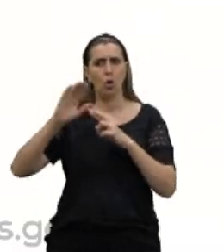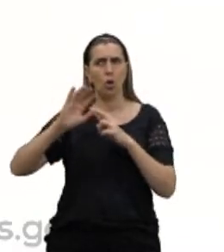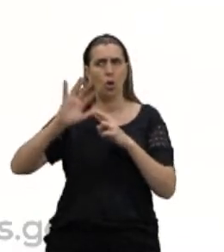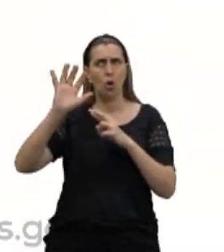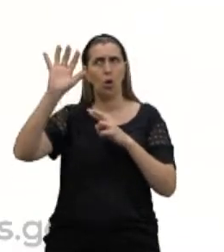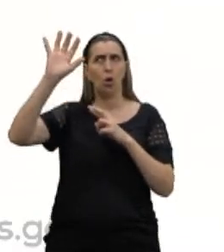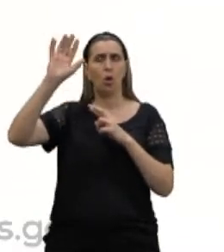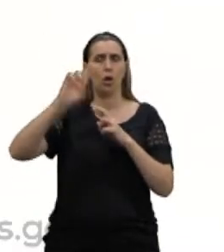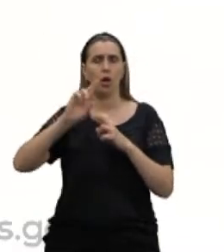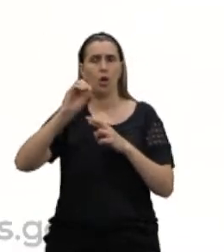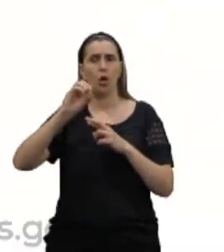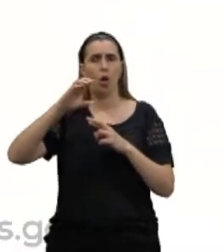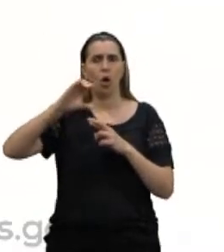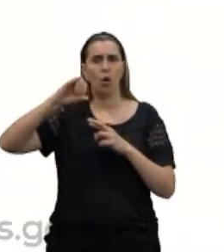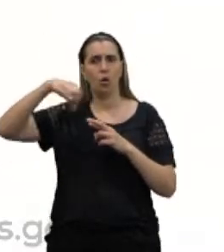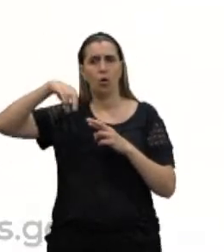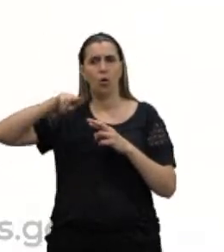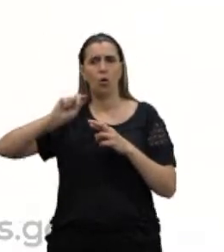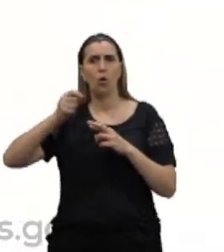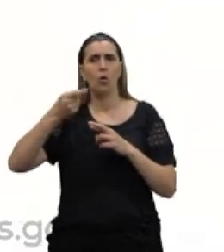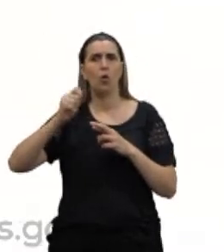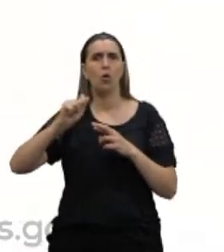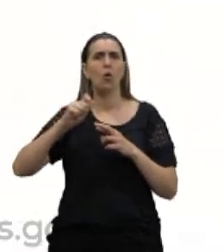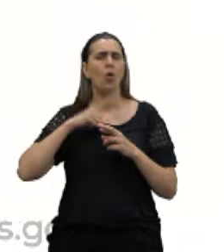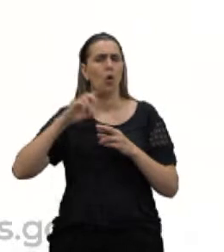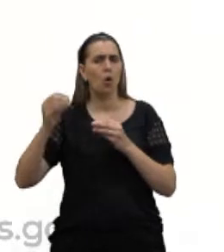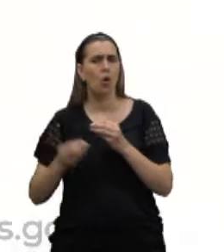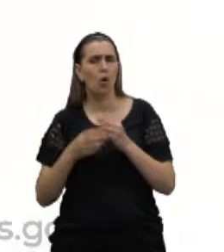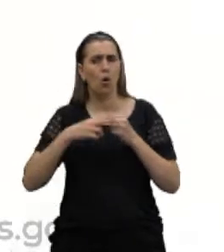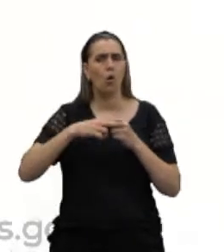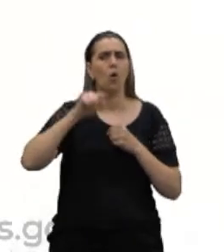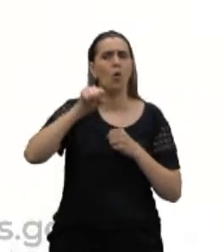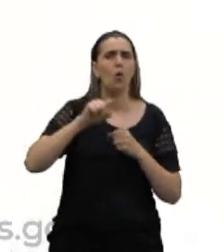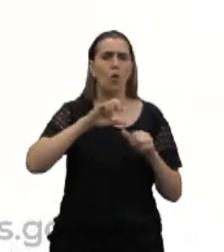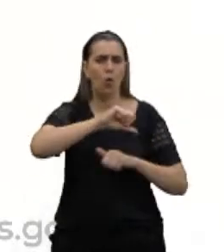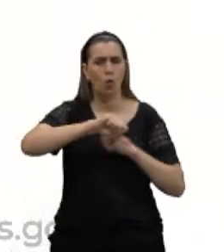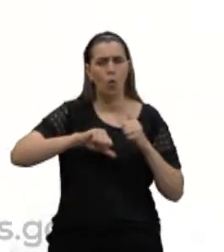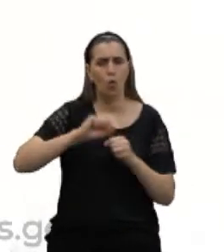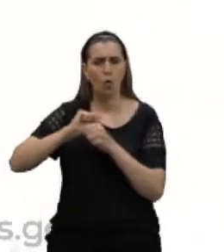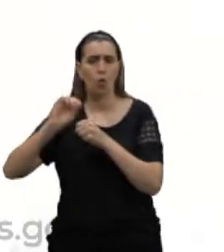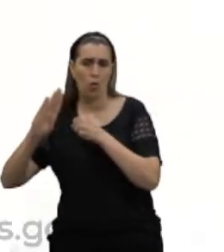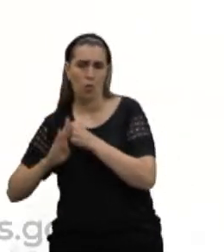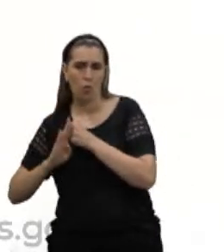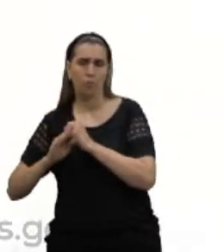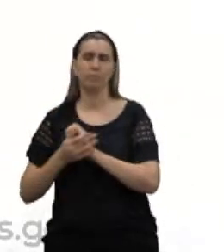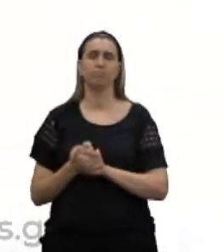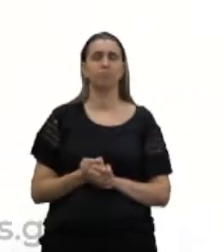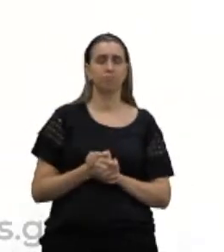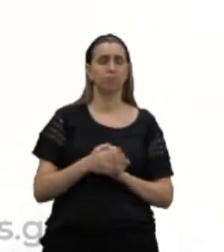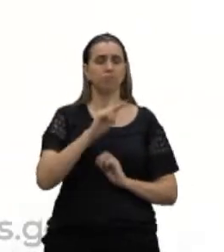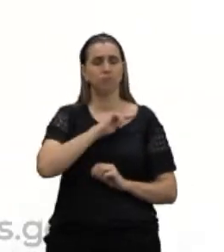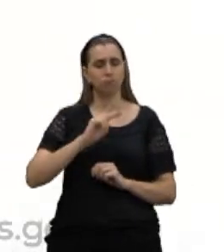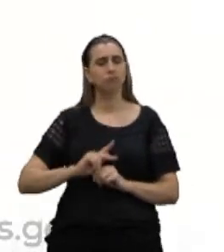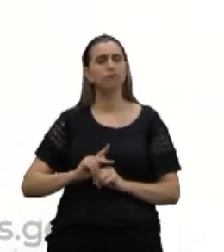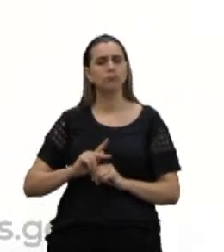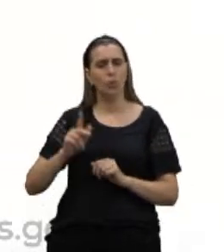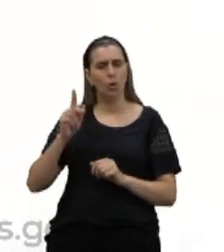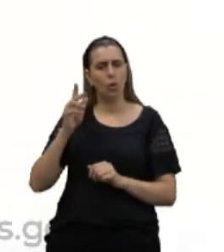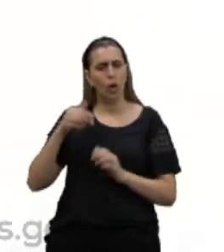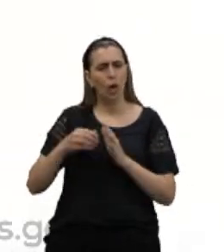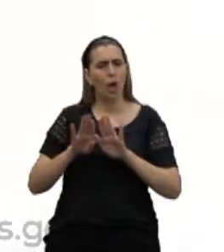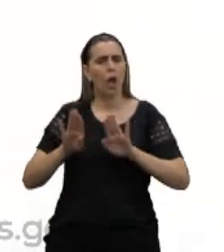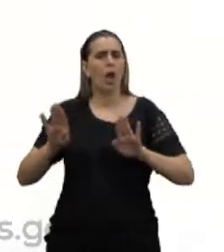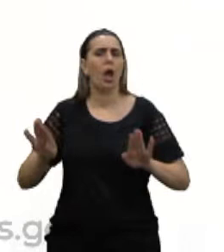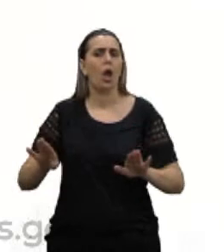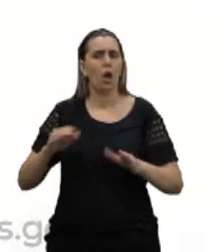em verbo, então acrescento um verbo ali. Ou eu transformo os dois em substantivo. Presidente prevê abertura